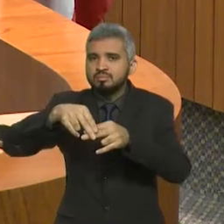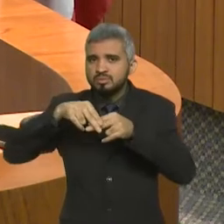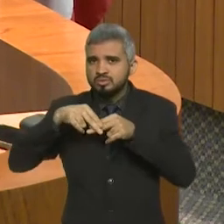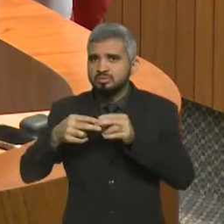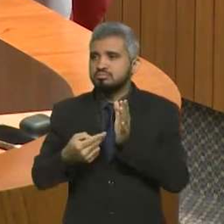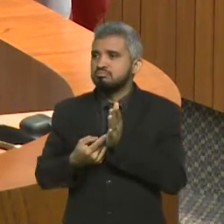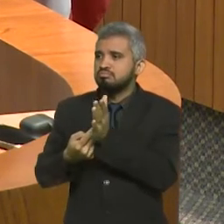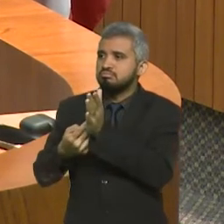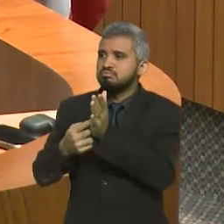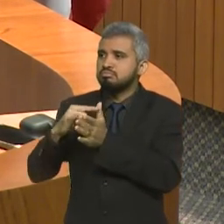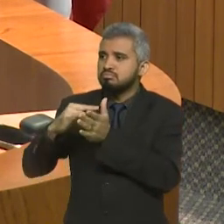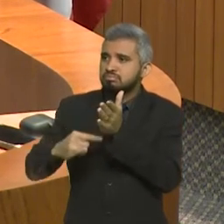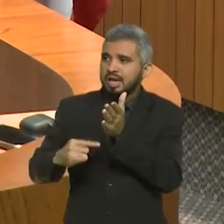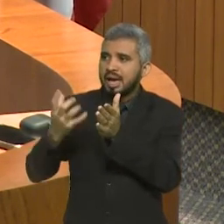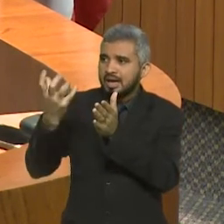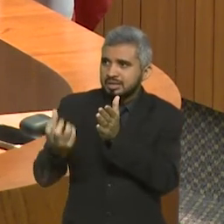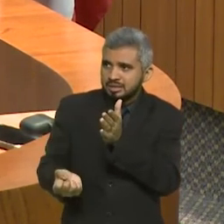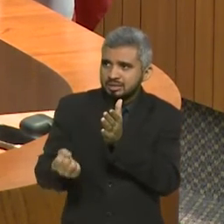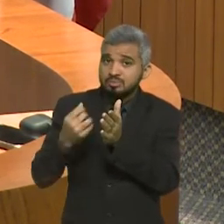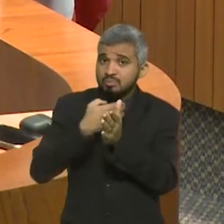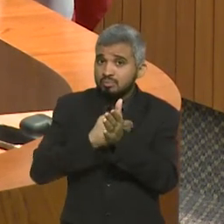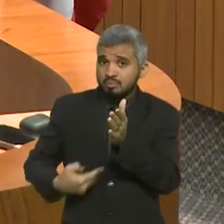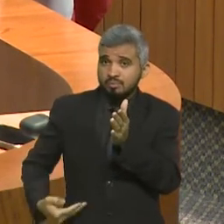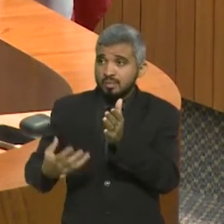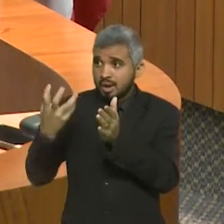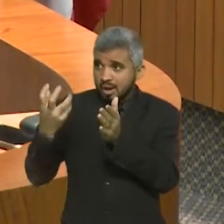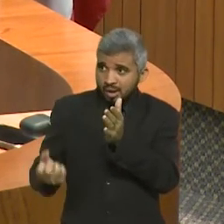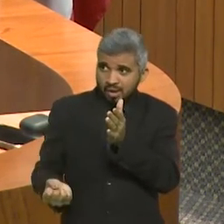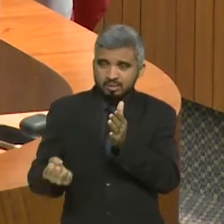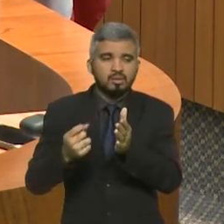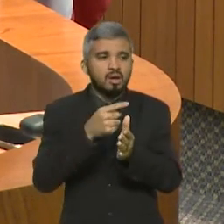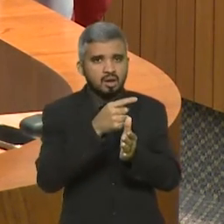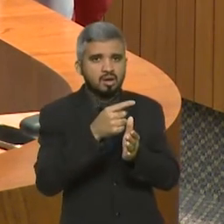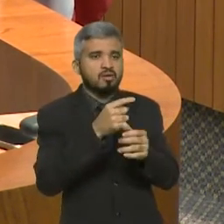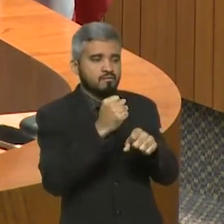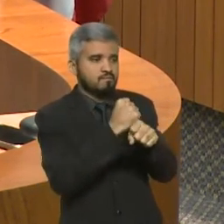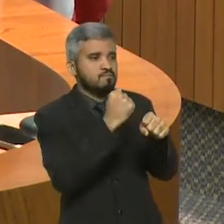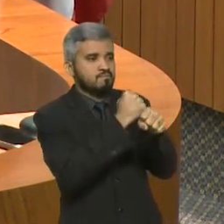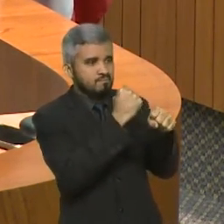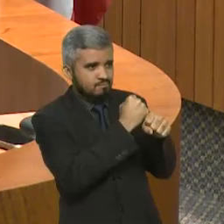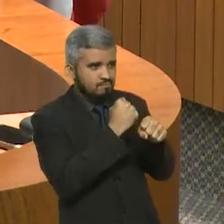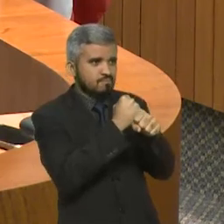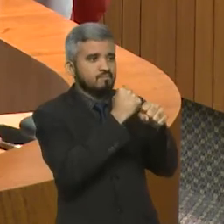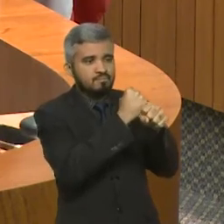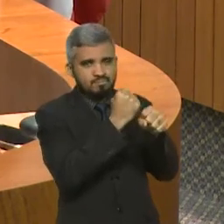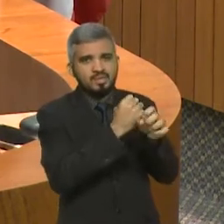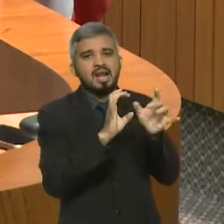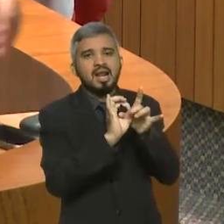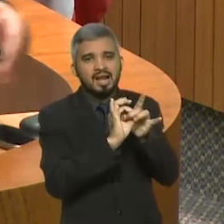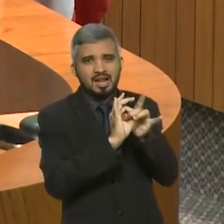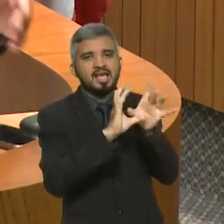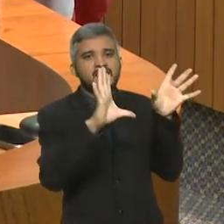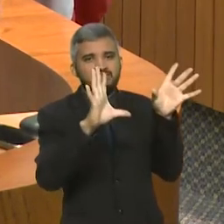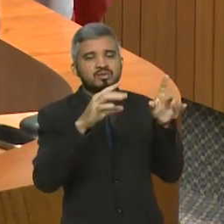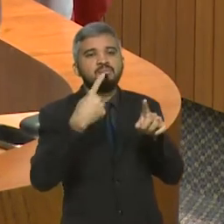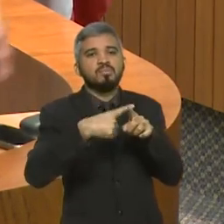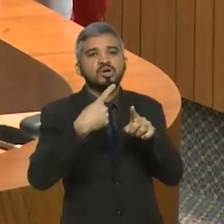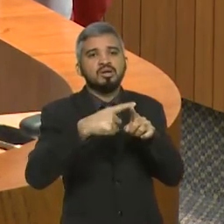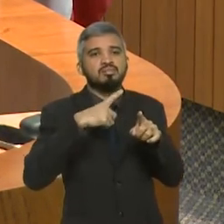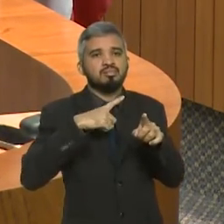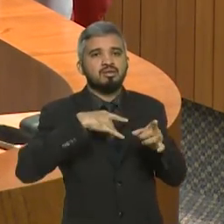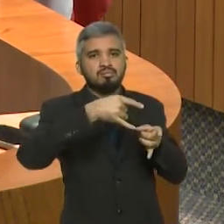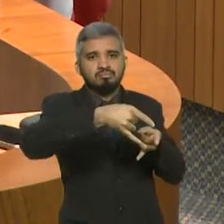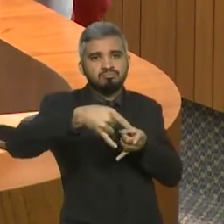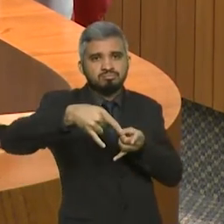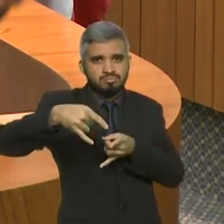é realidade na cidade de Pedreiras. Isso é natural. Agora, apareceu muita